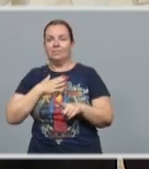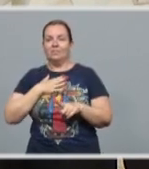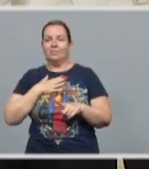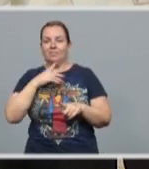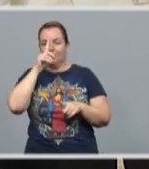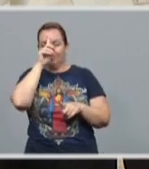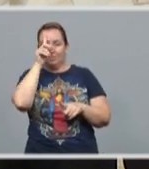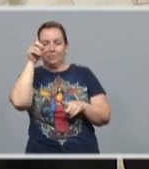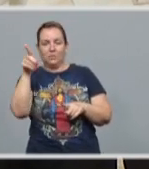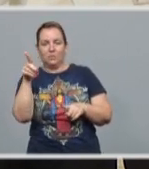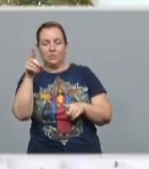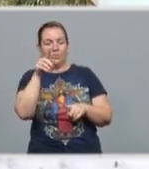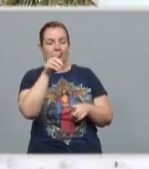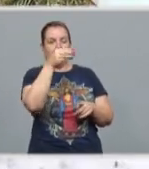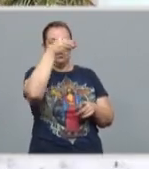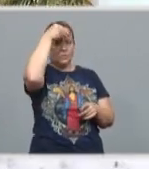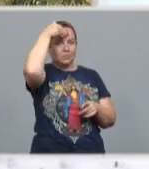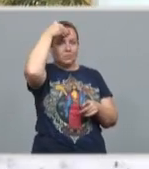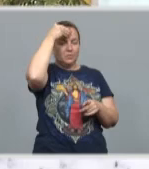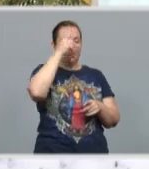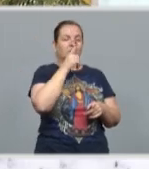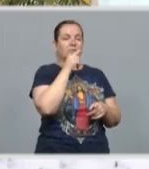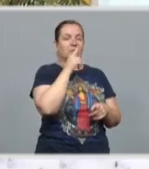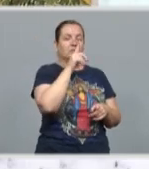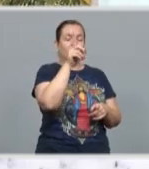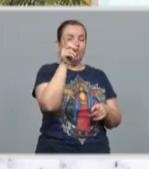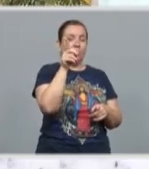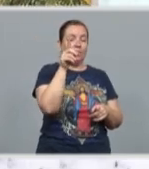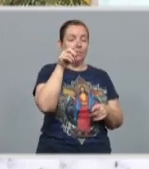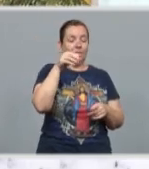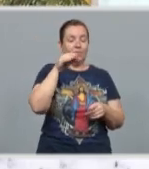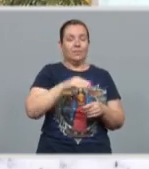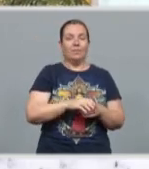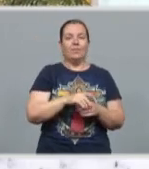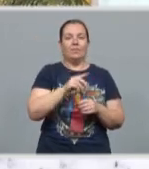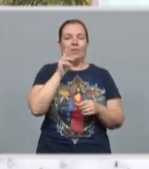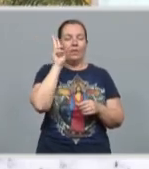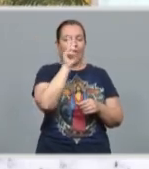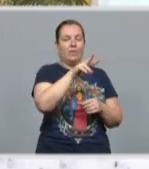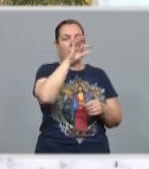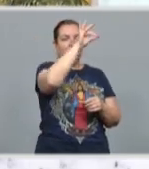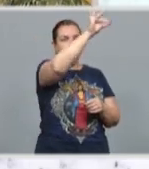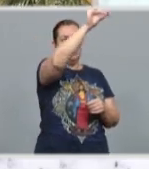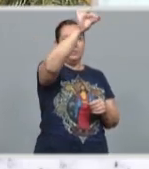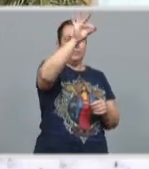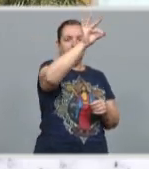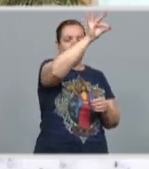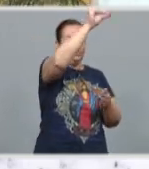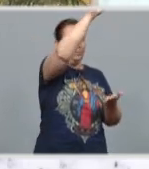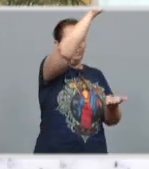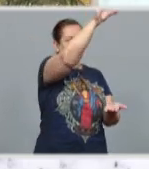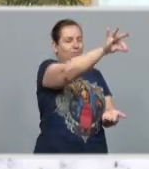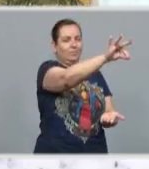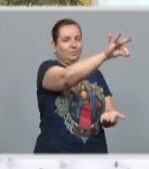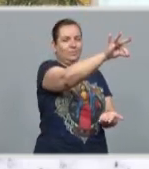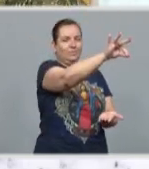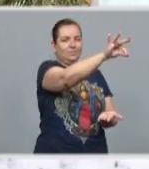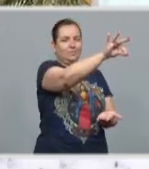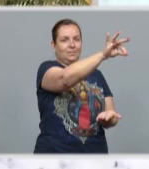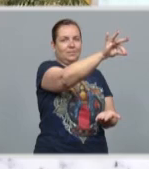com água me disse: Aquele sobre quem vires o Espírito descer e